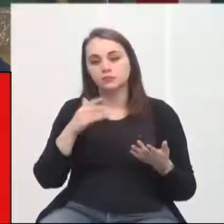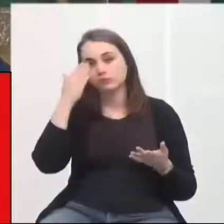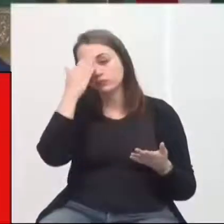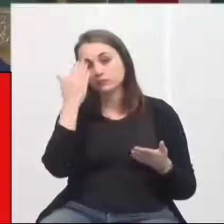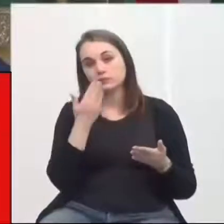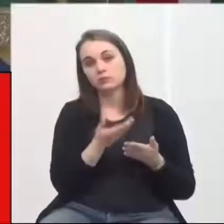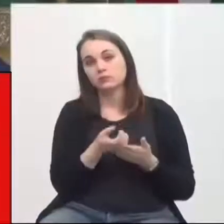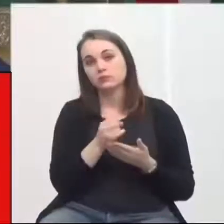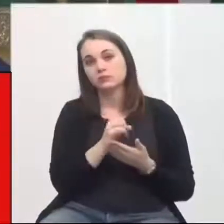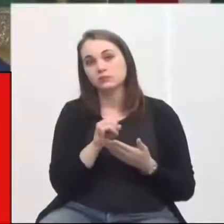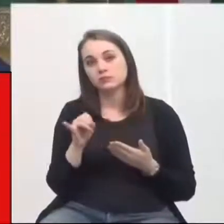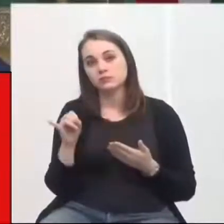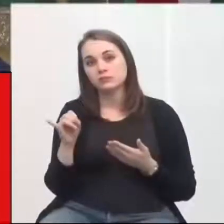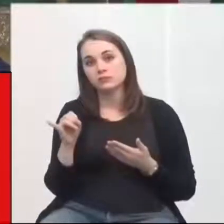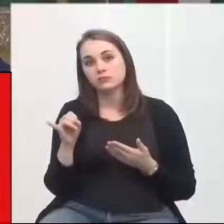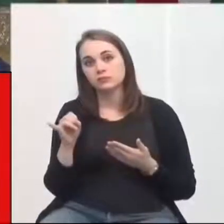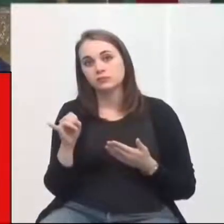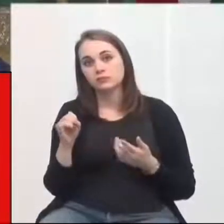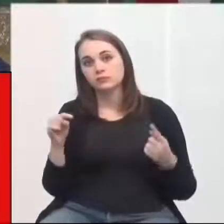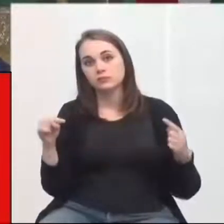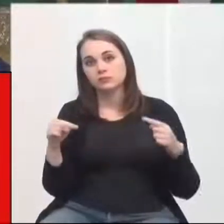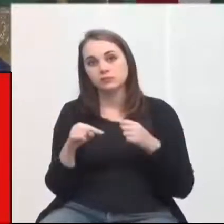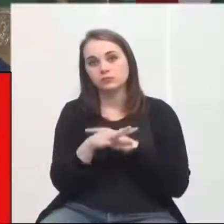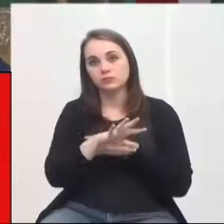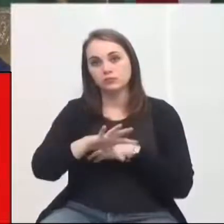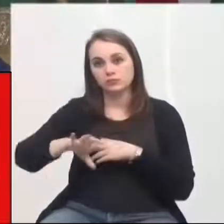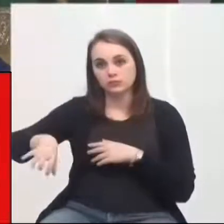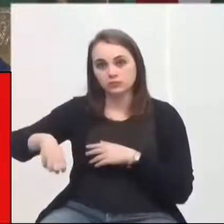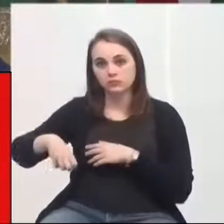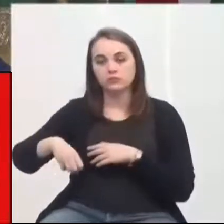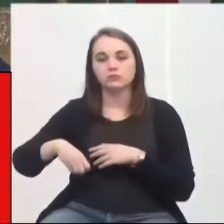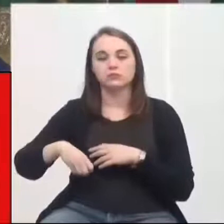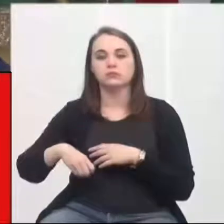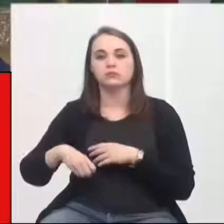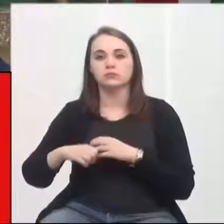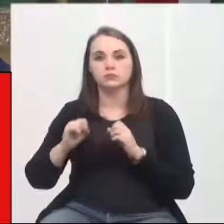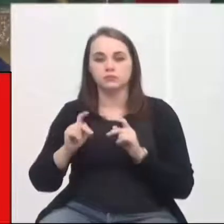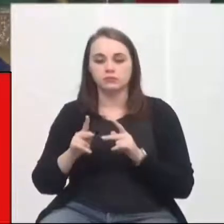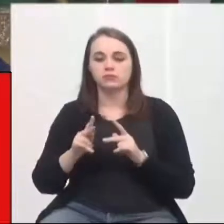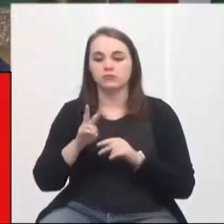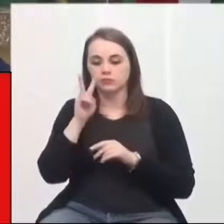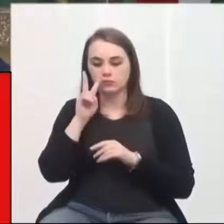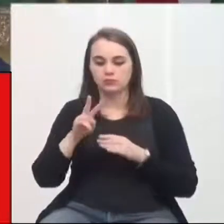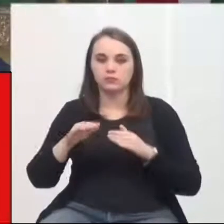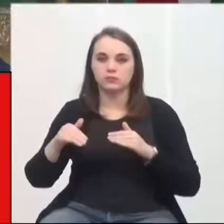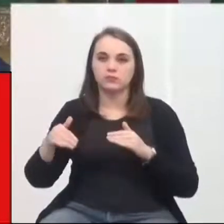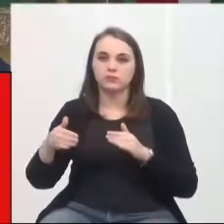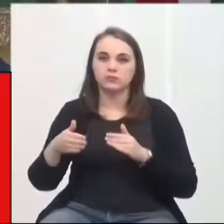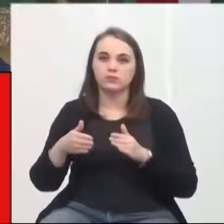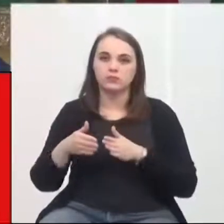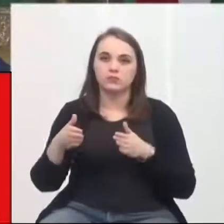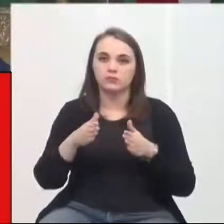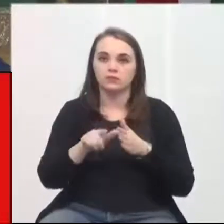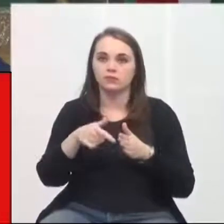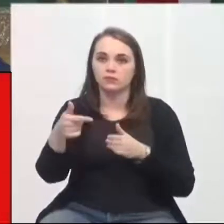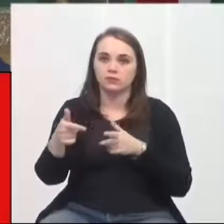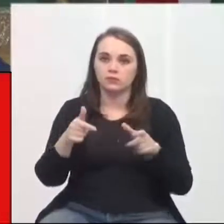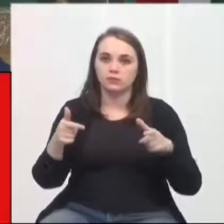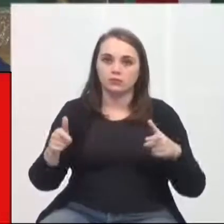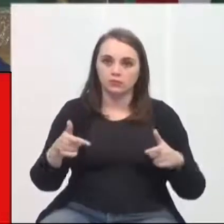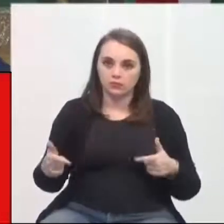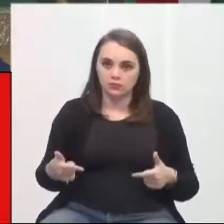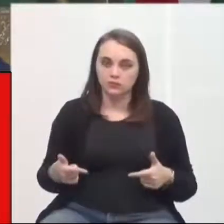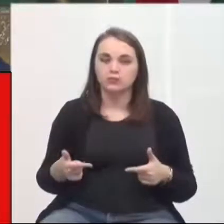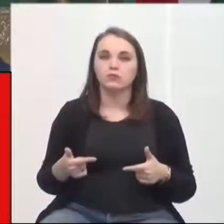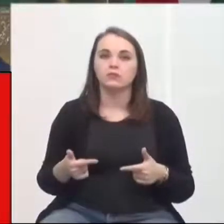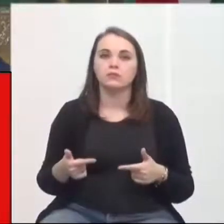que se tirarem as estradas gerais, que são as estradas que dão os acessos, que tem o